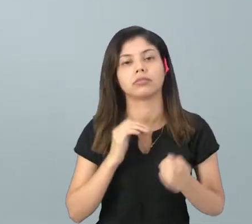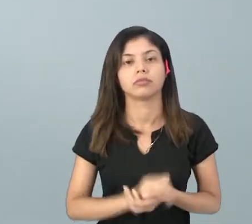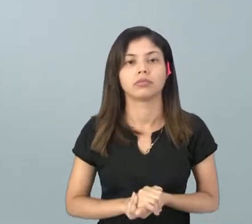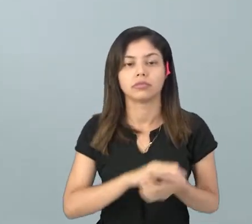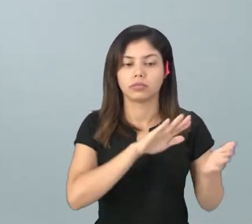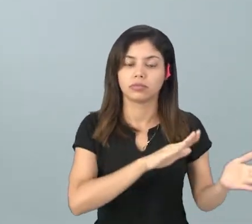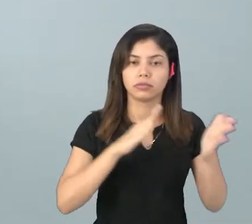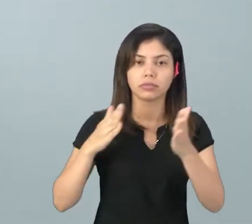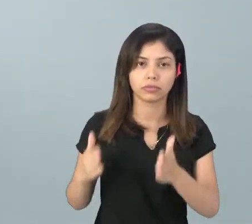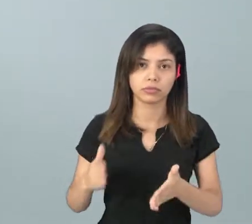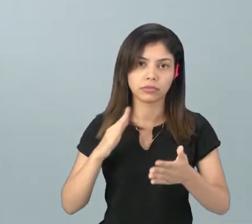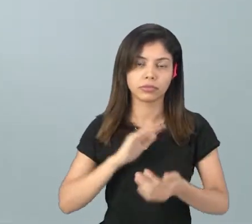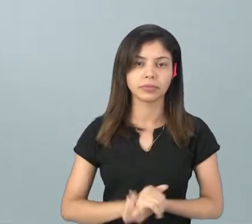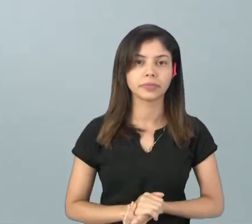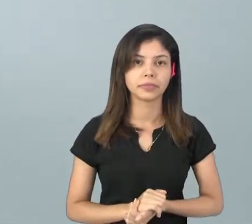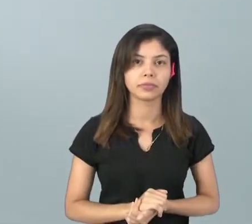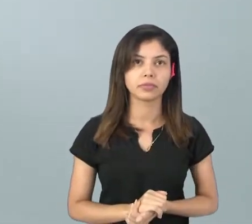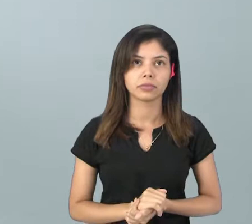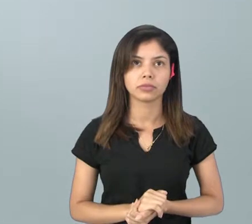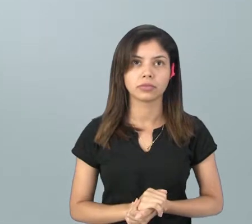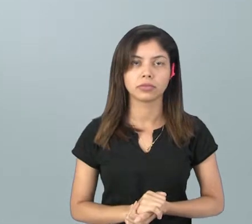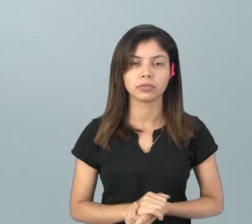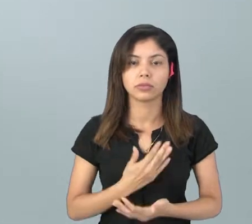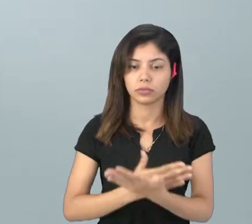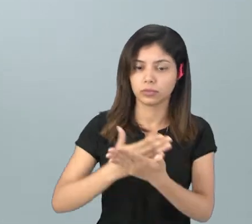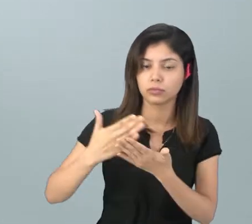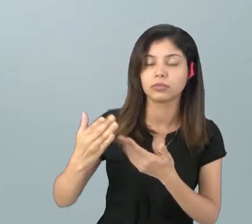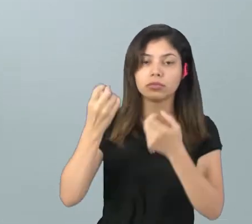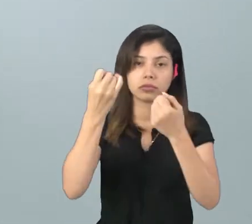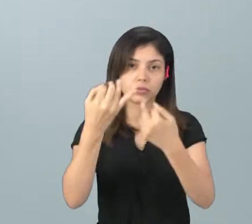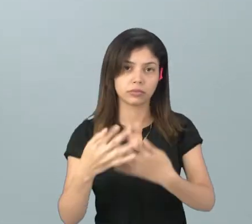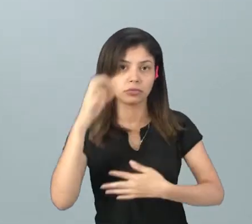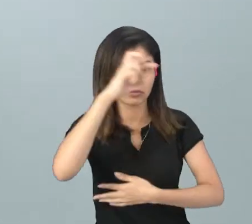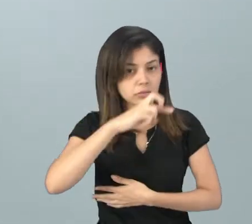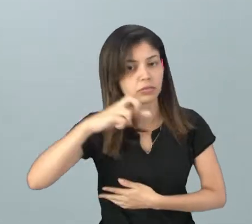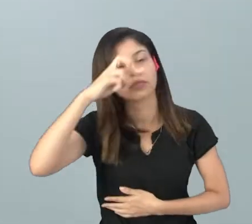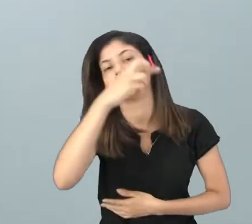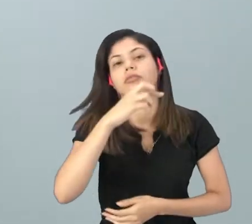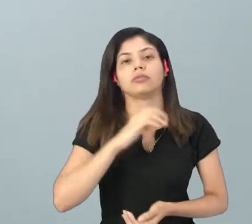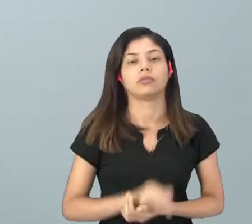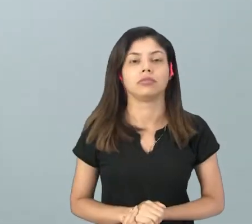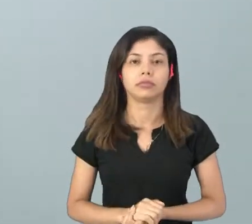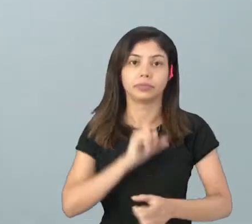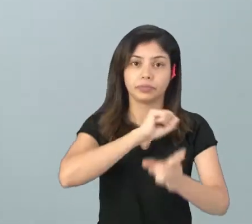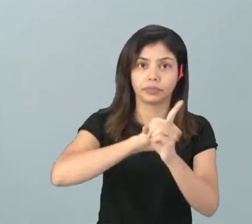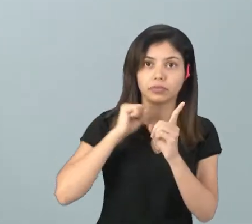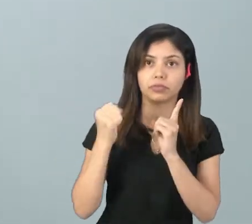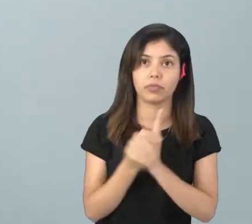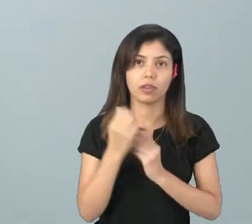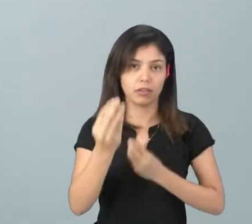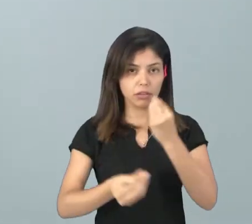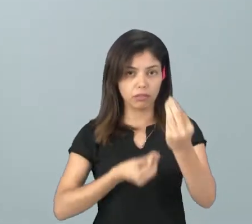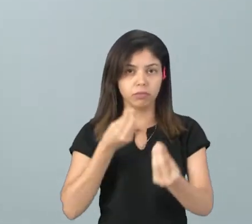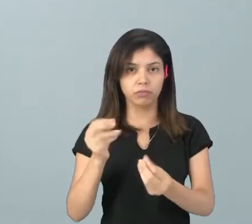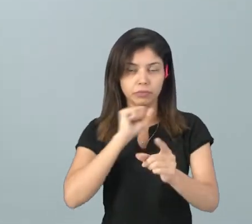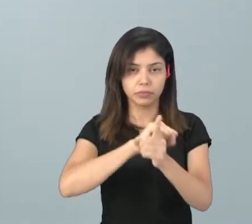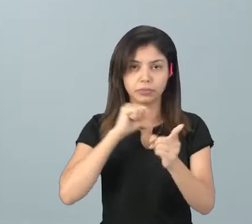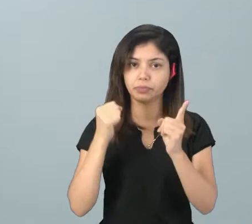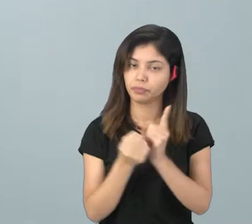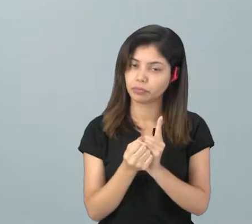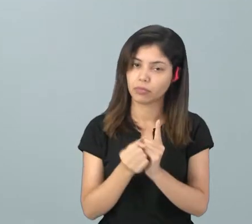aí, a partir de Emile Durkheim, que ele começou a observar os fenômenos sociais, como é que a sociedade